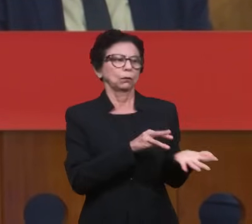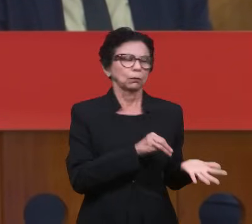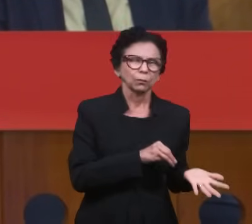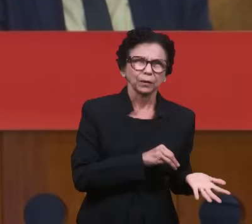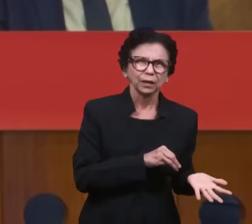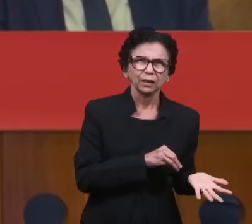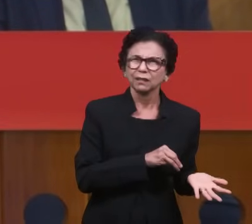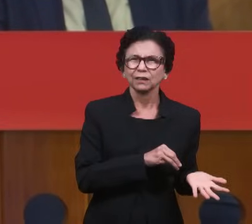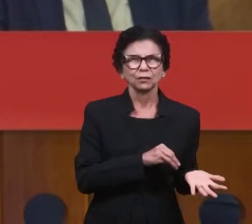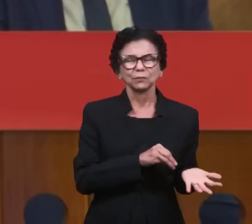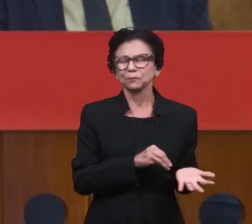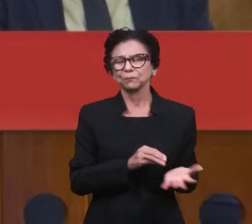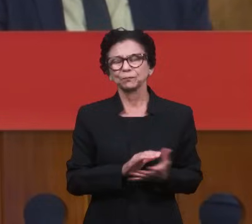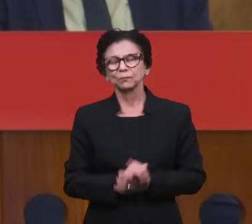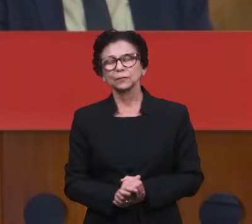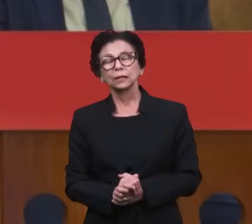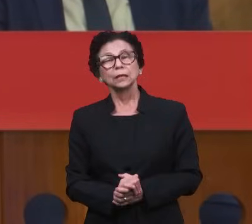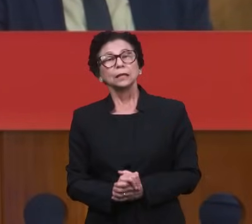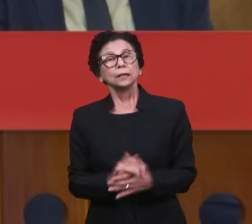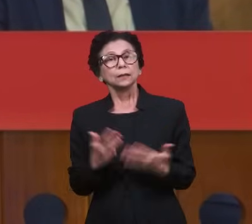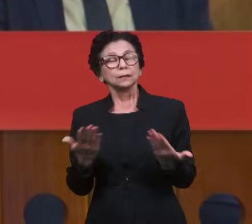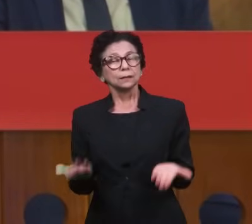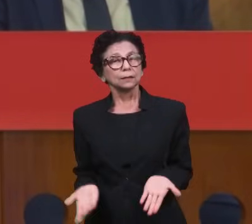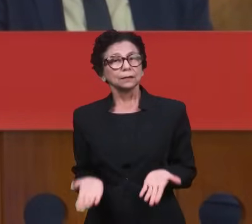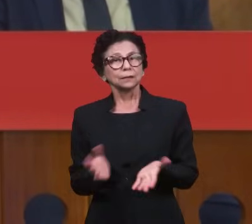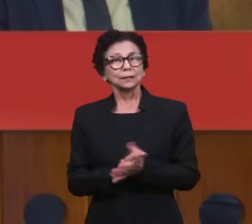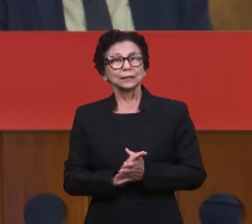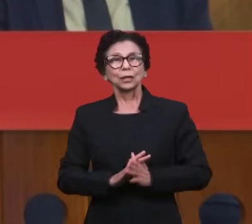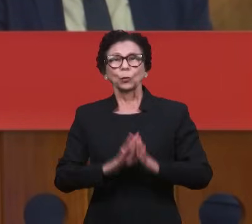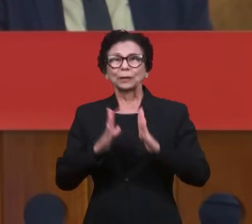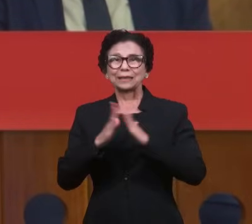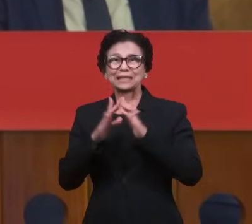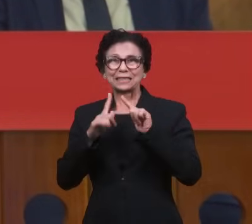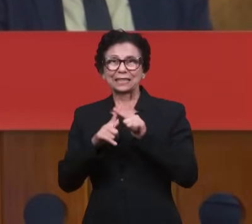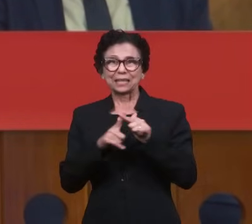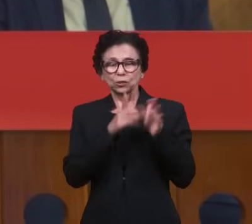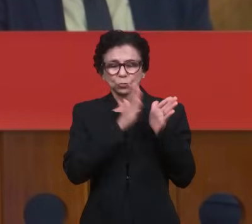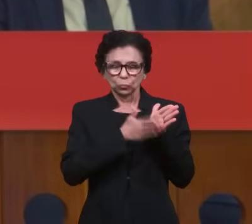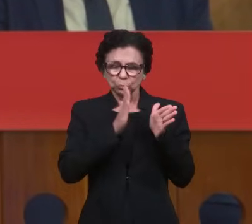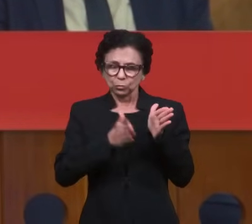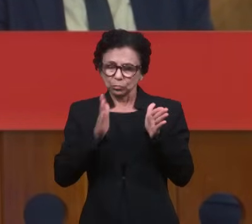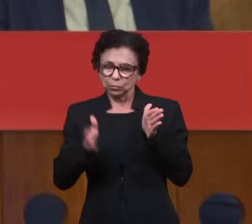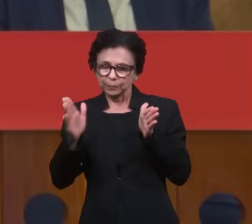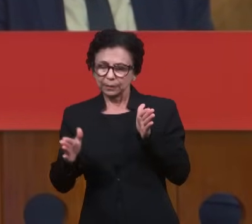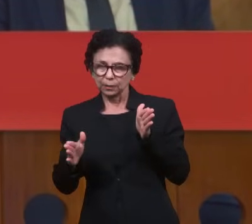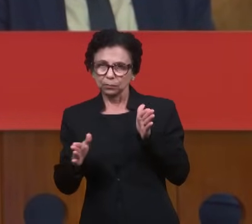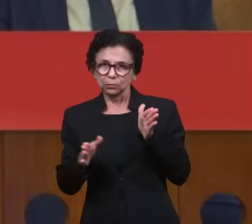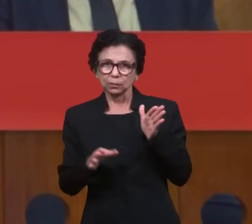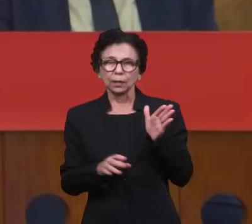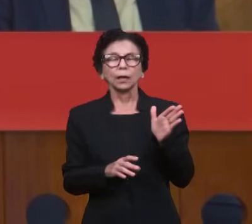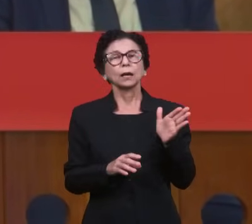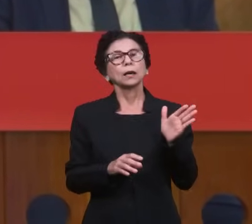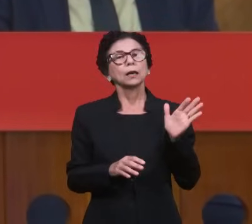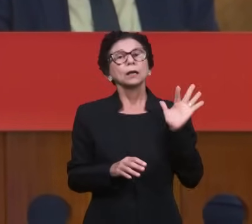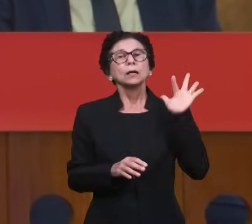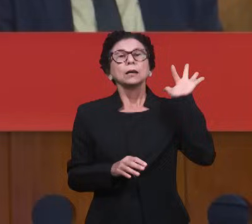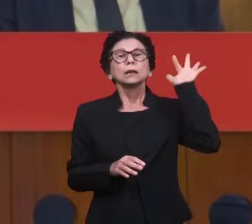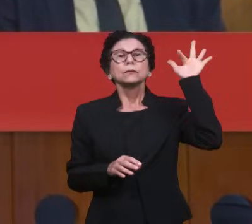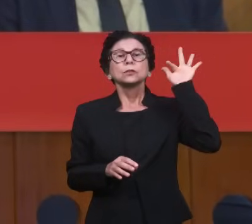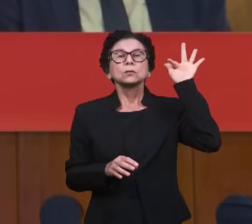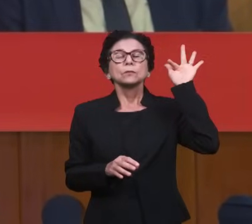filosofia entrou na vida da igreja em todas as épocas, e ela muda de